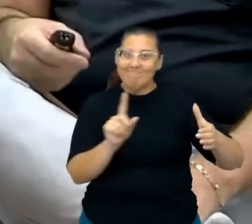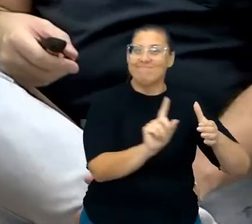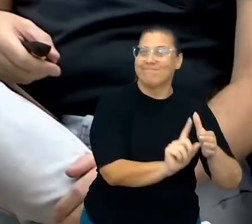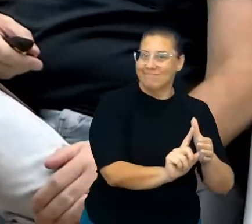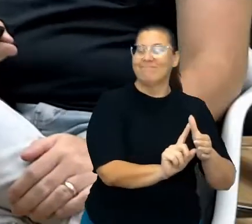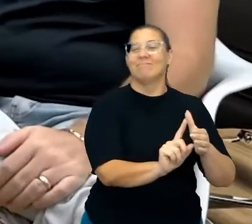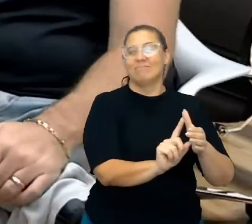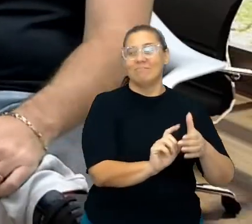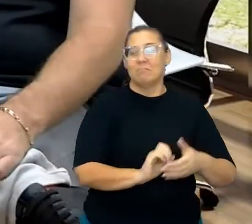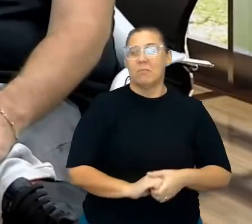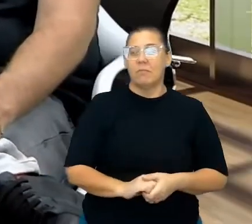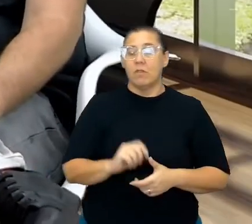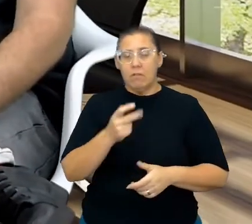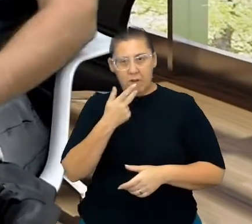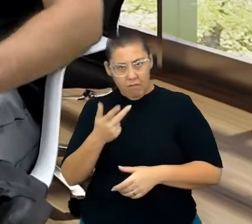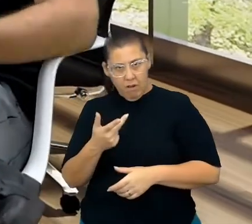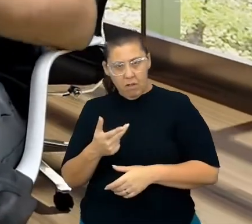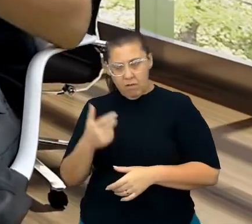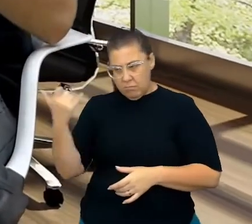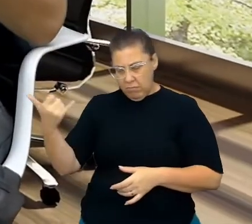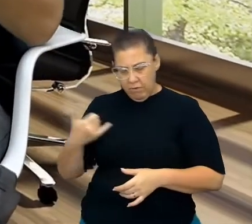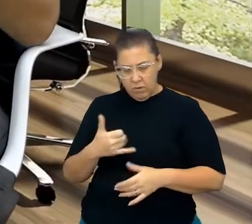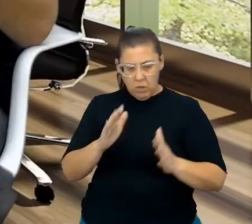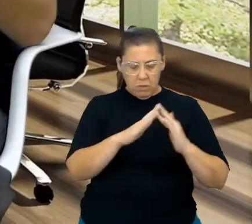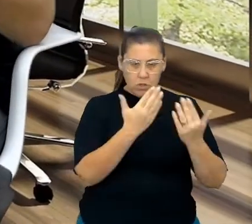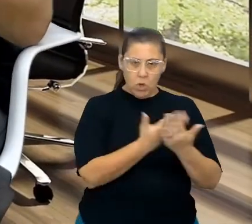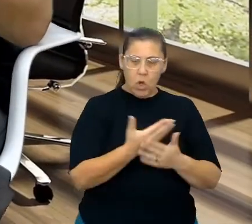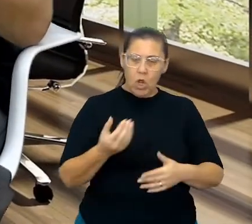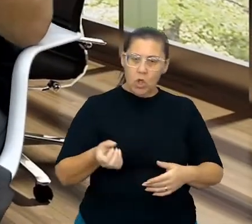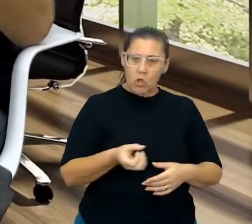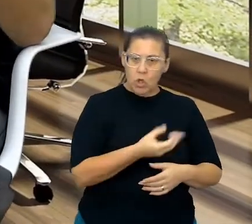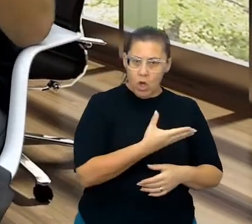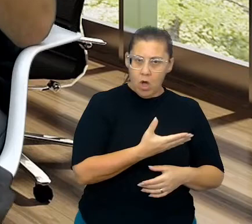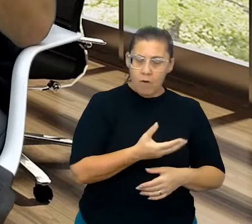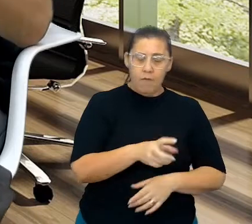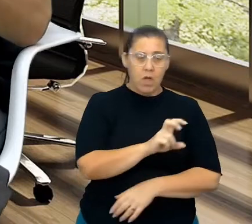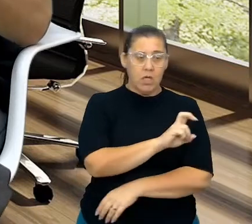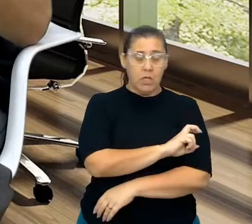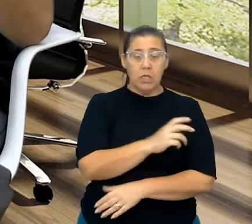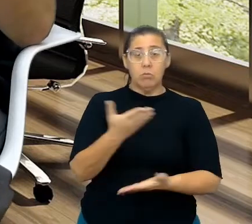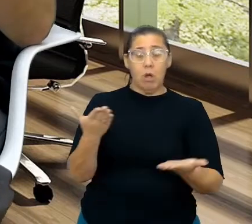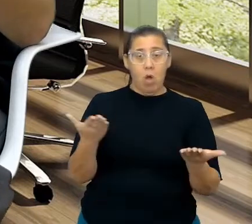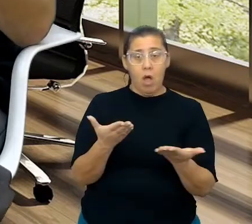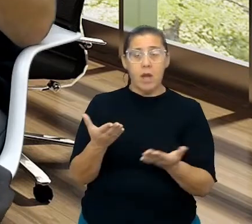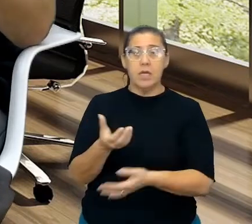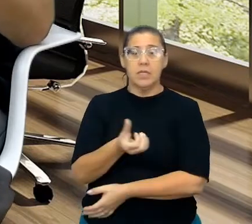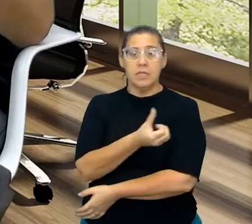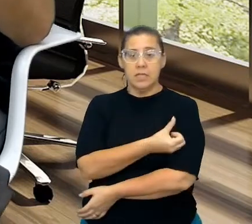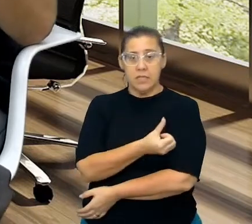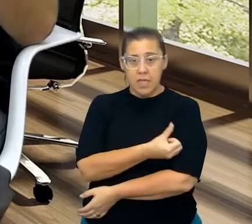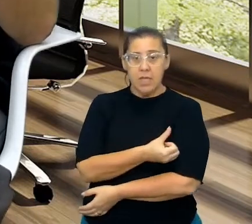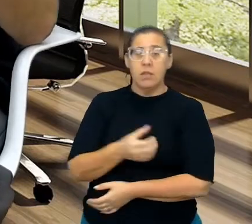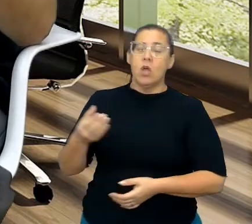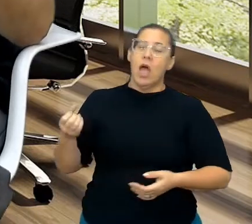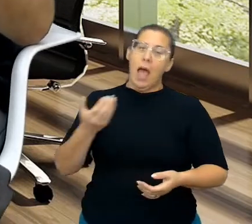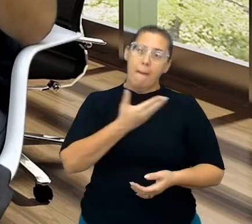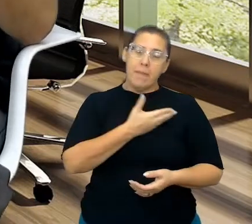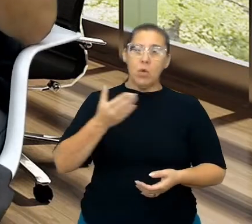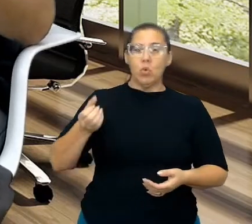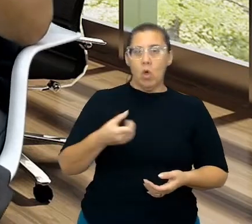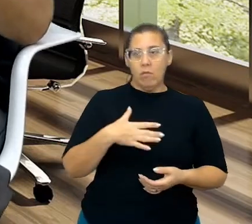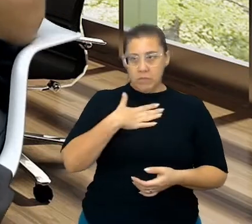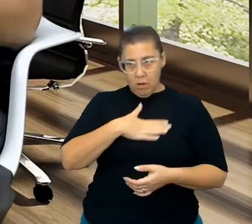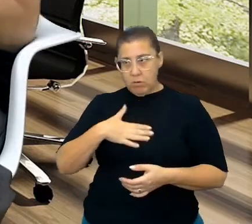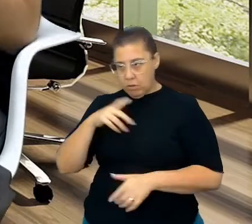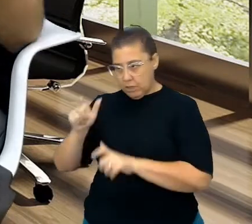me falou que você estava numa escola nova, né? Que você acabou de sair, né? Do quinto ano, foi para o sexto. E aí agora você está fazendo novas amizades. Você gostou